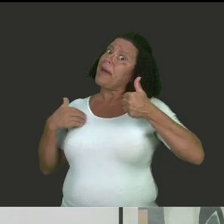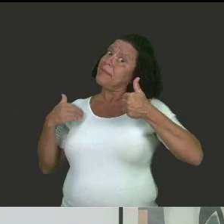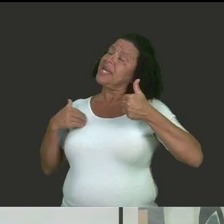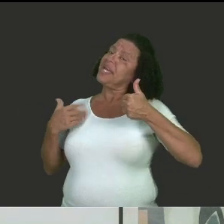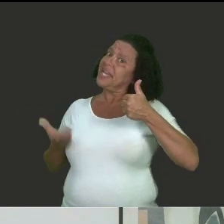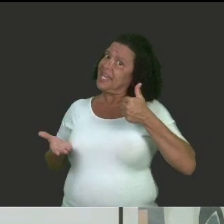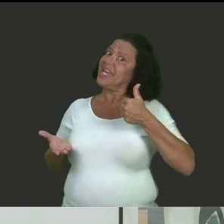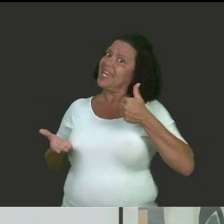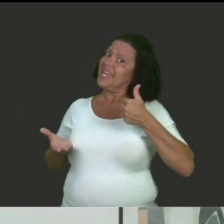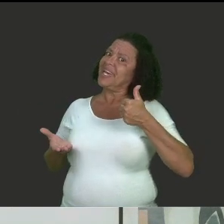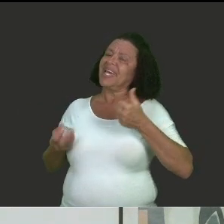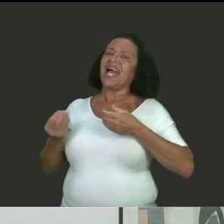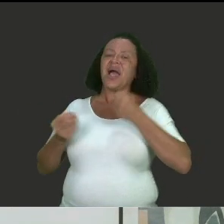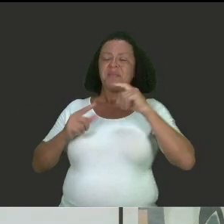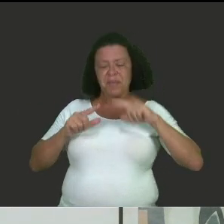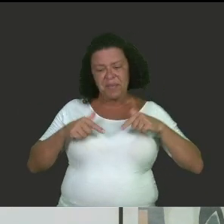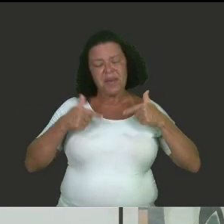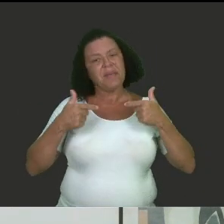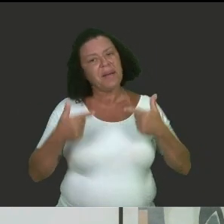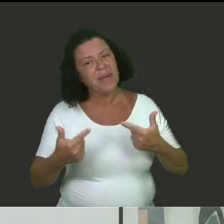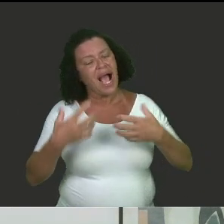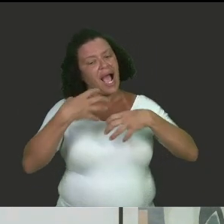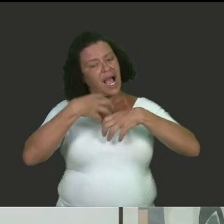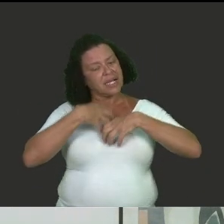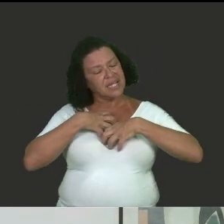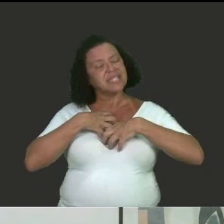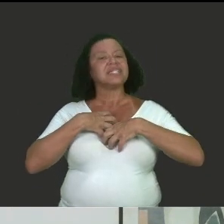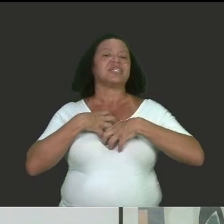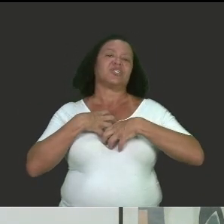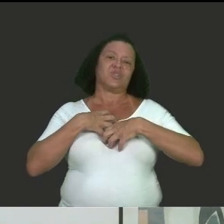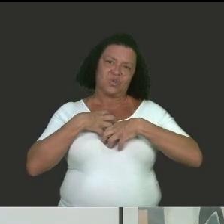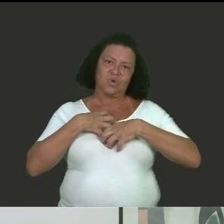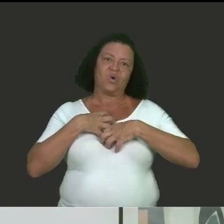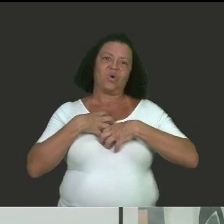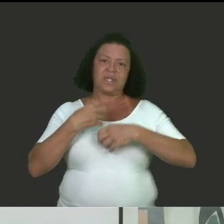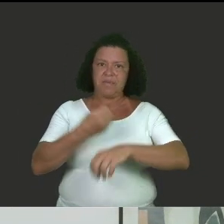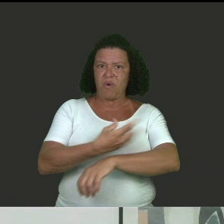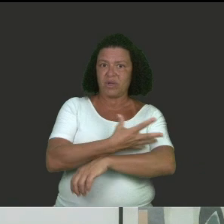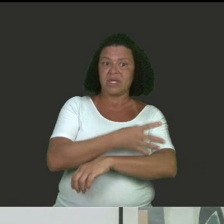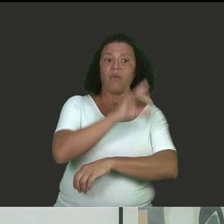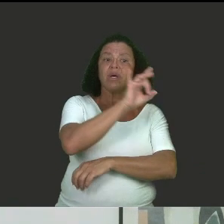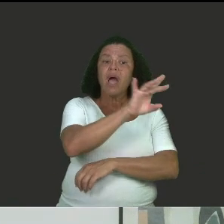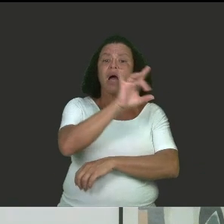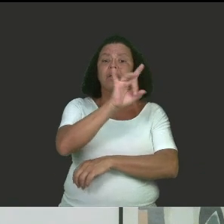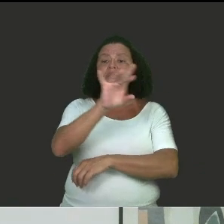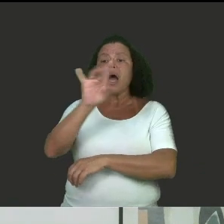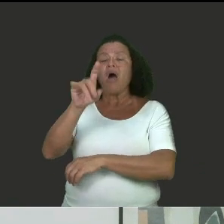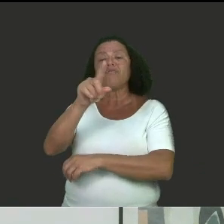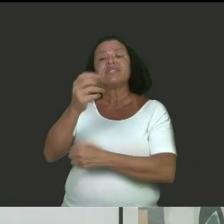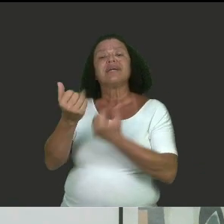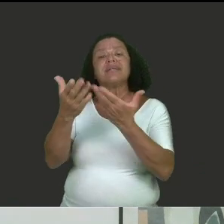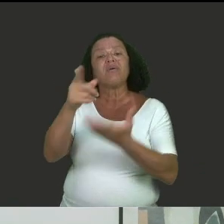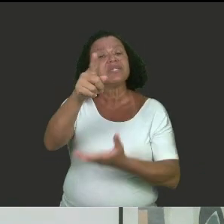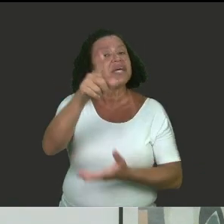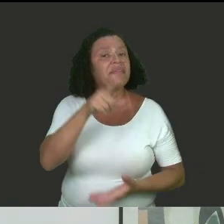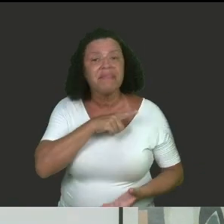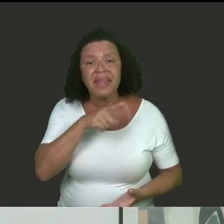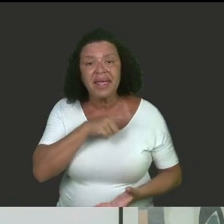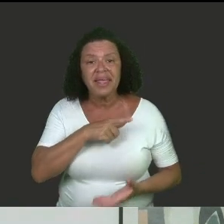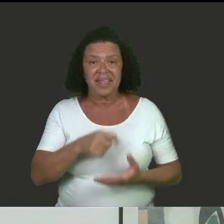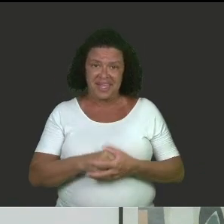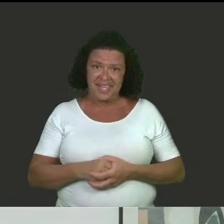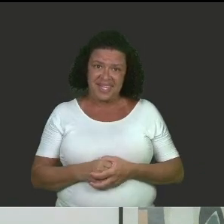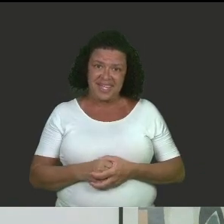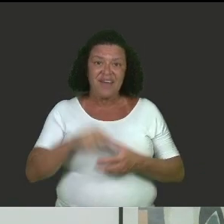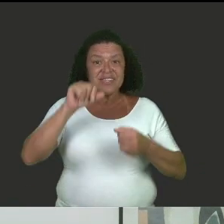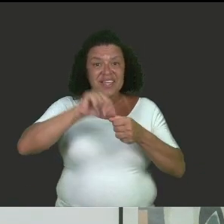as reações, as nossas atitudes, sabendo que cada um dá aquilo que tem, cada um faz aquilo